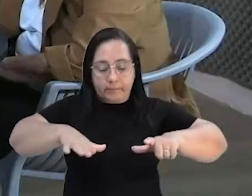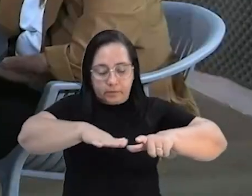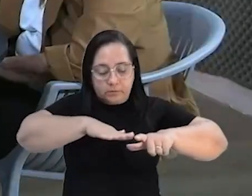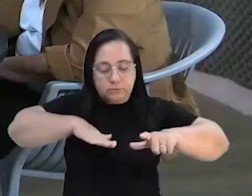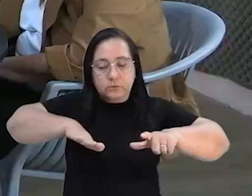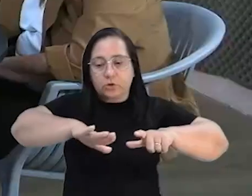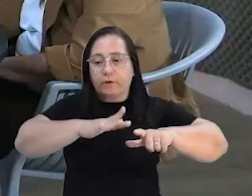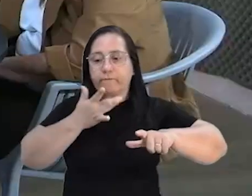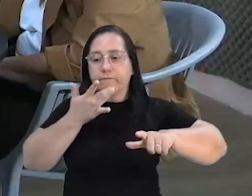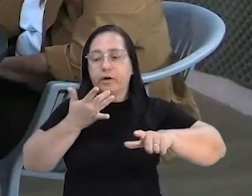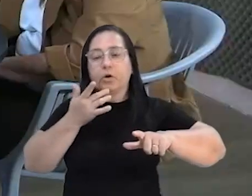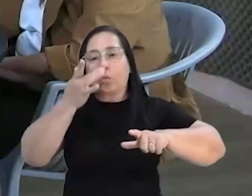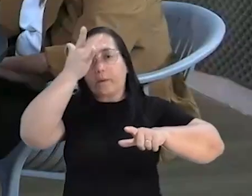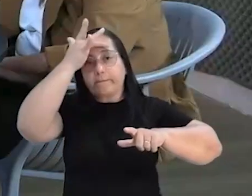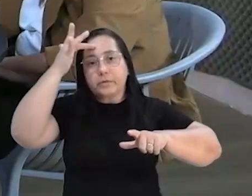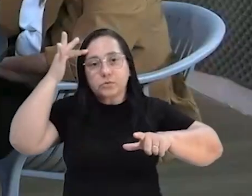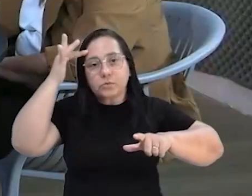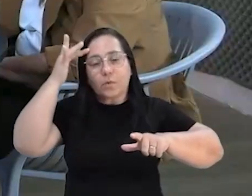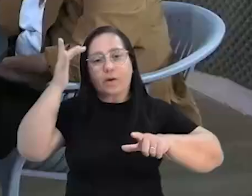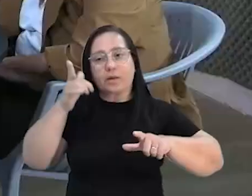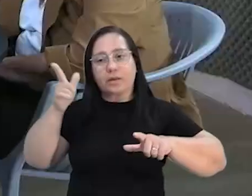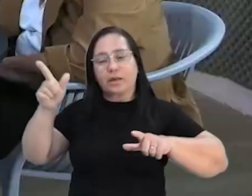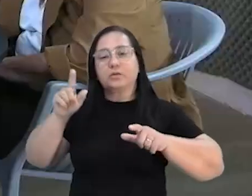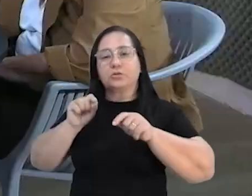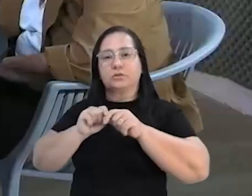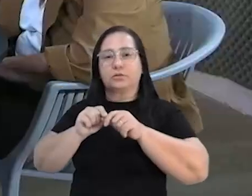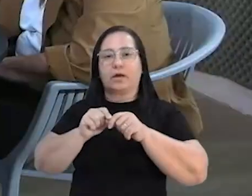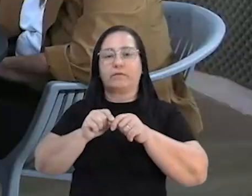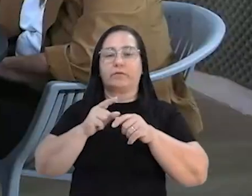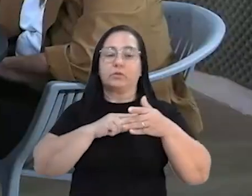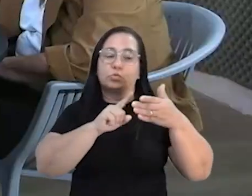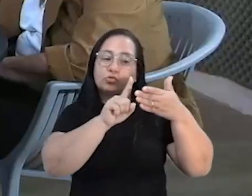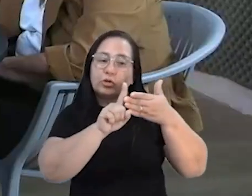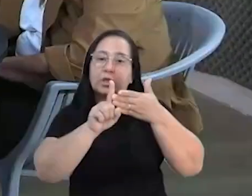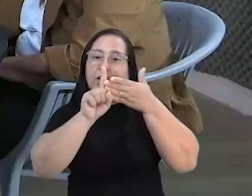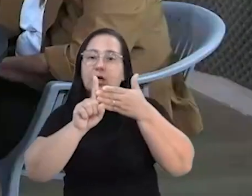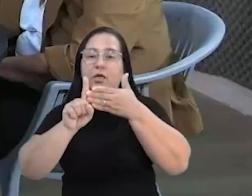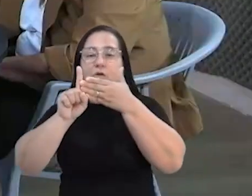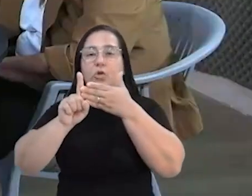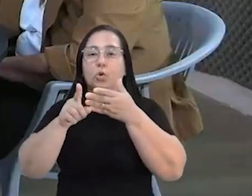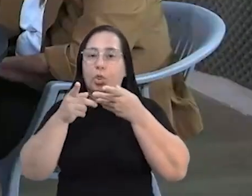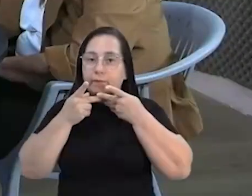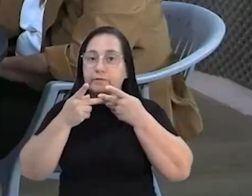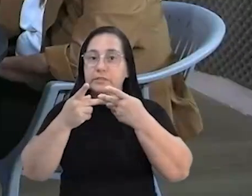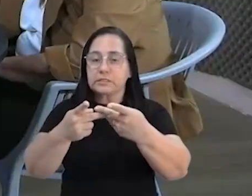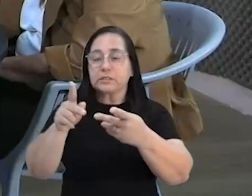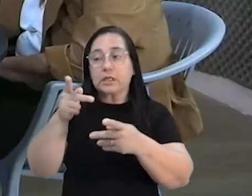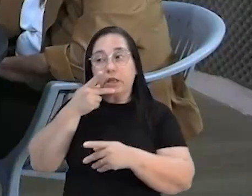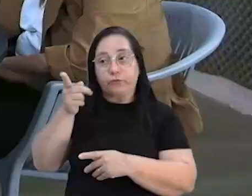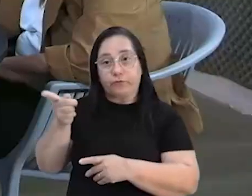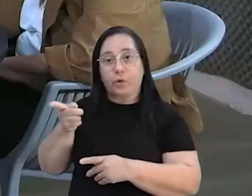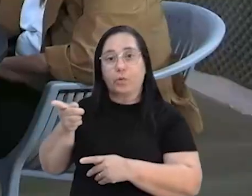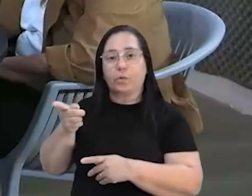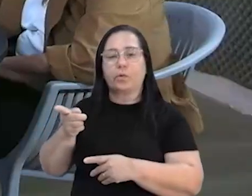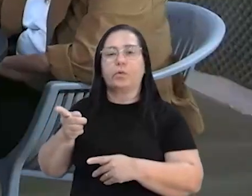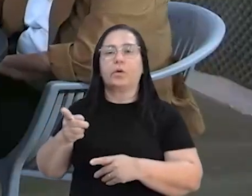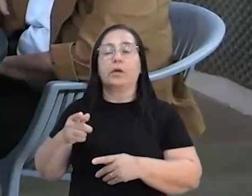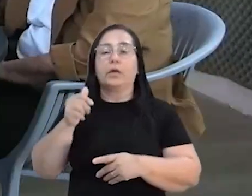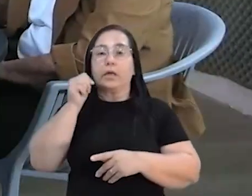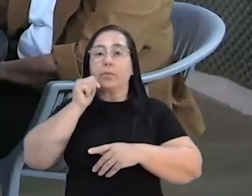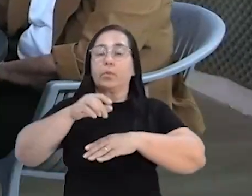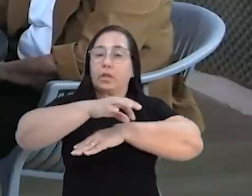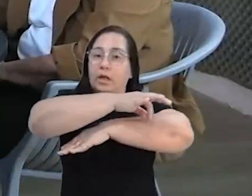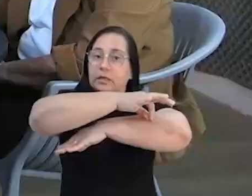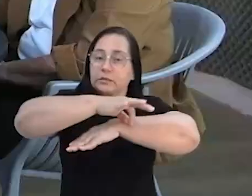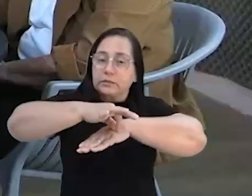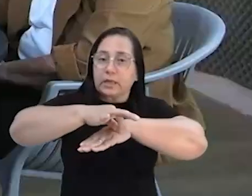gente falou lá com uma pessoa que estava conduzindo a gente na visita, ele falou que a arquiteta deixou assim